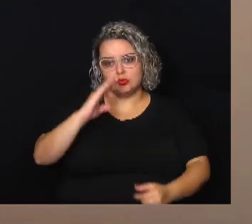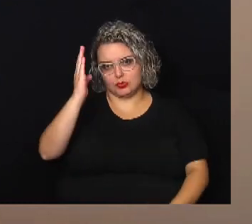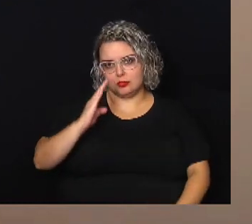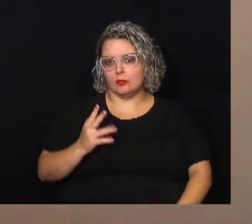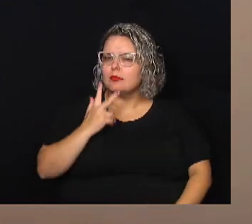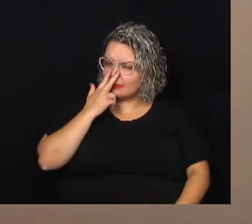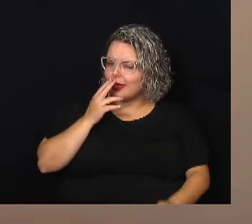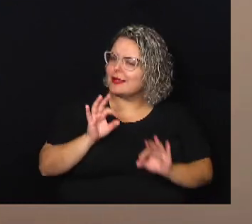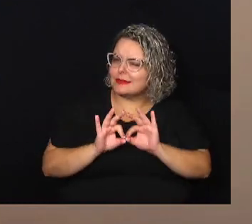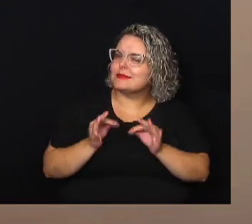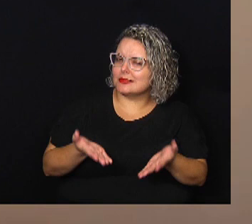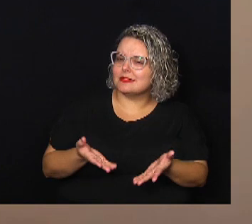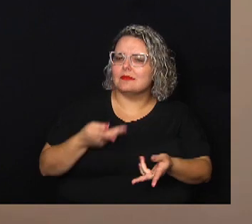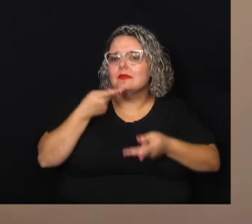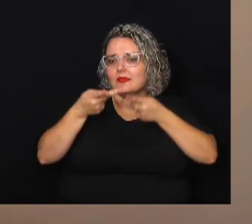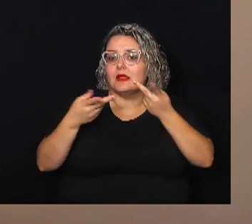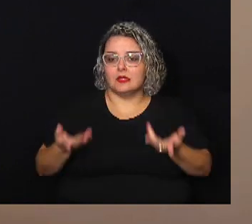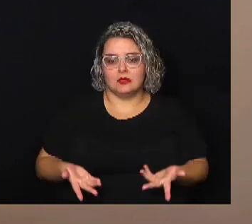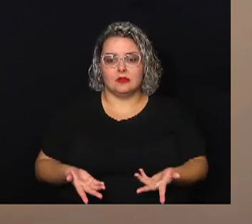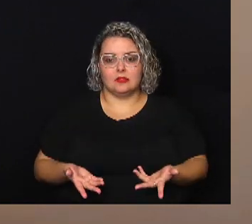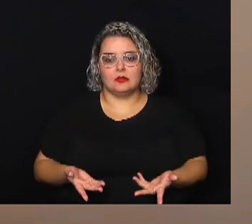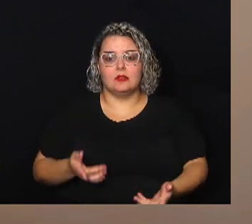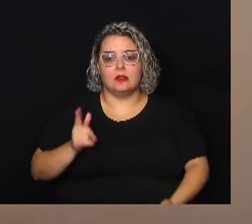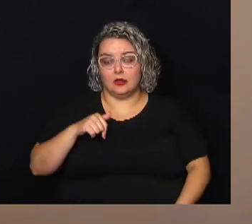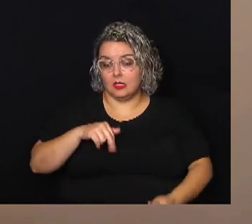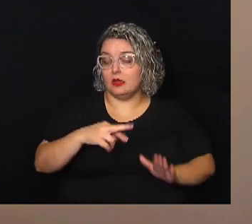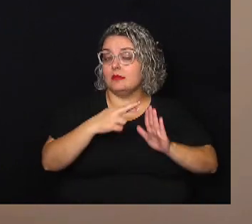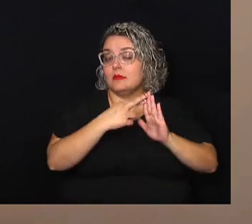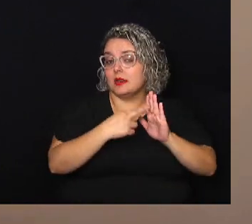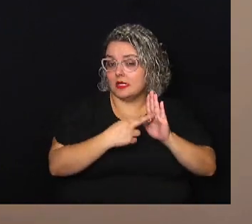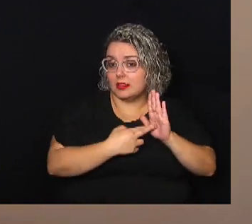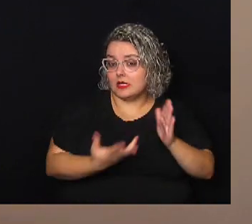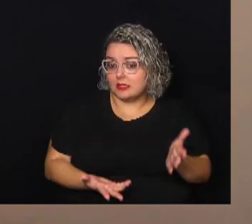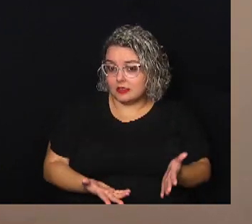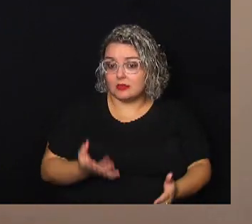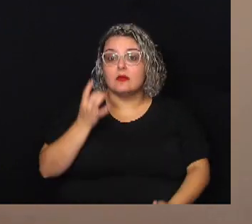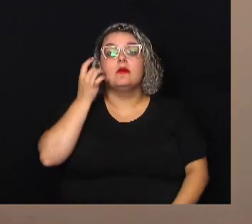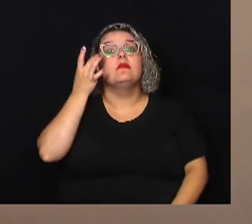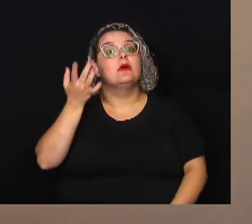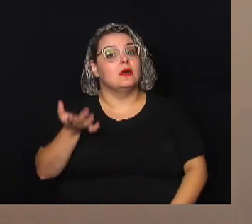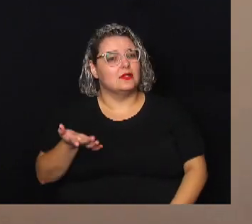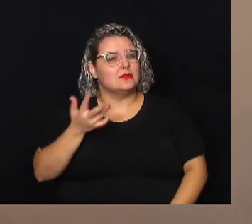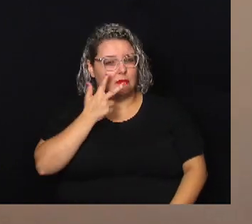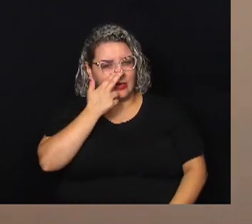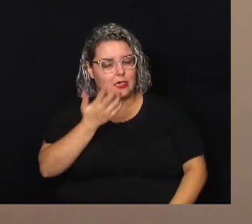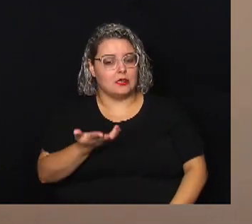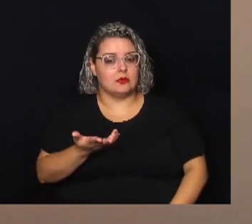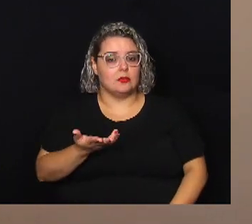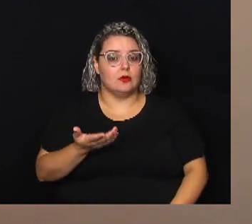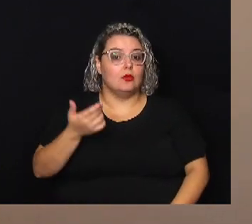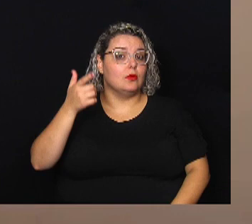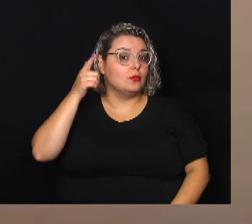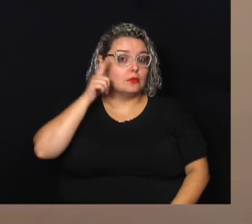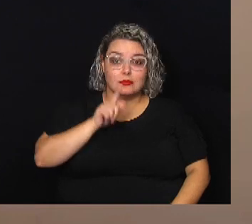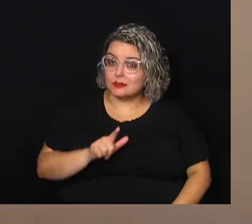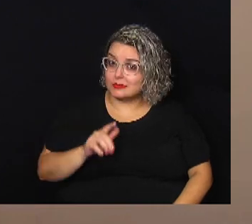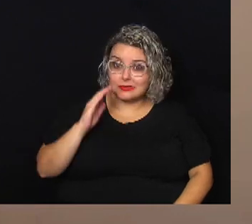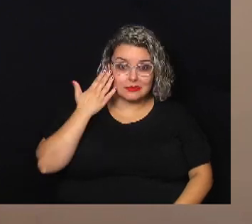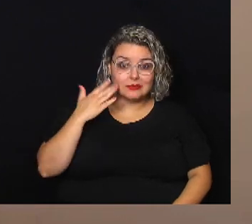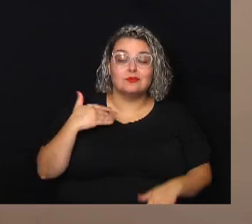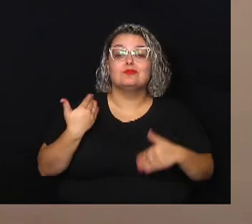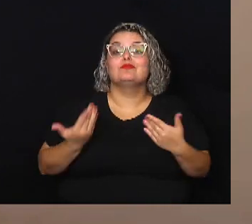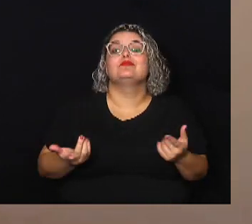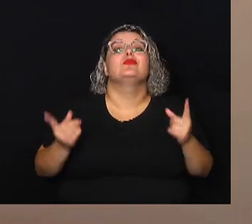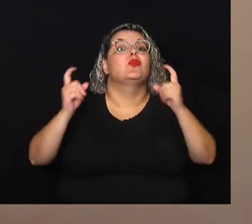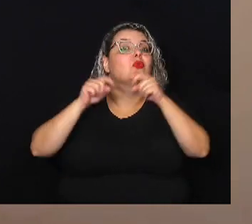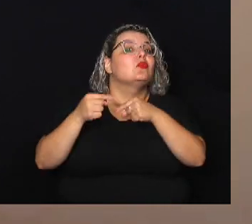simples, né? Falando, é uma receita muito fácil. O que nós não conseguimos entender é o desafio que